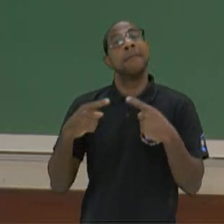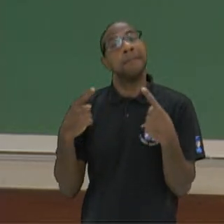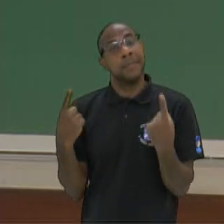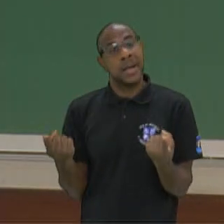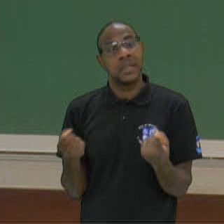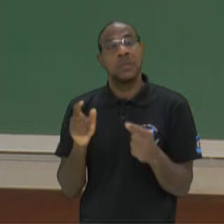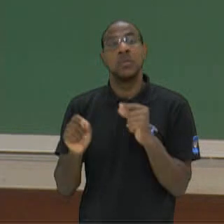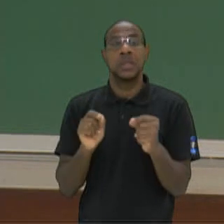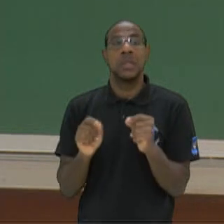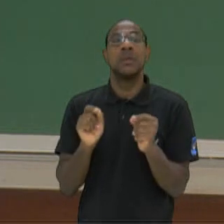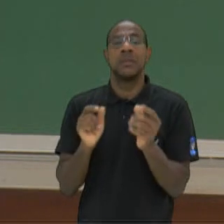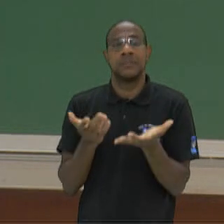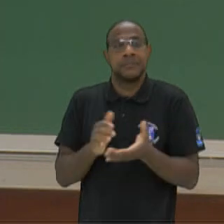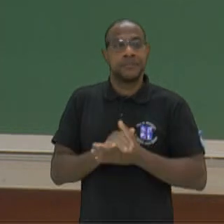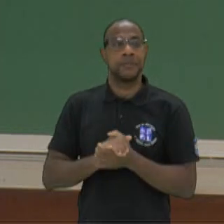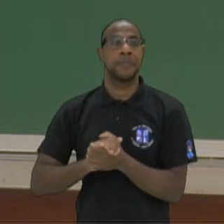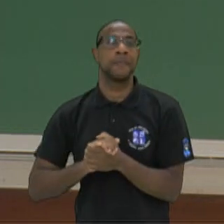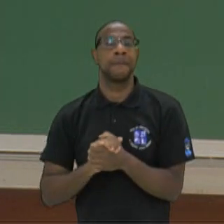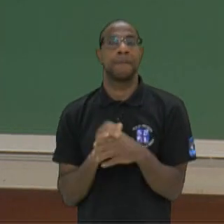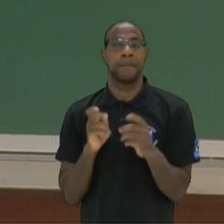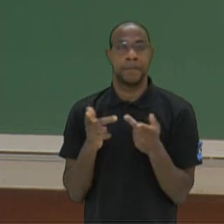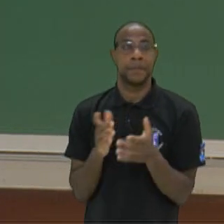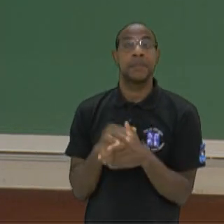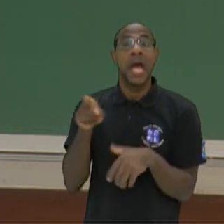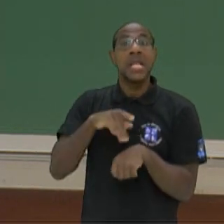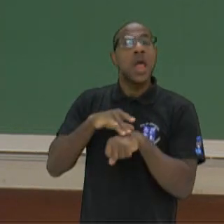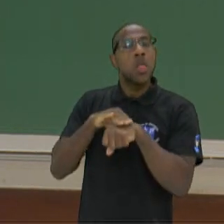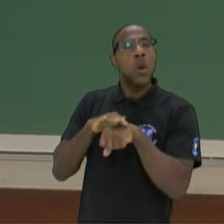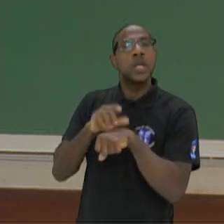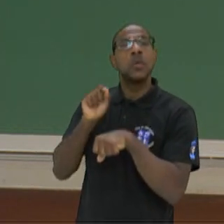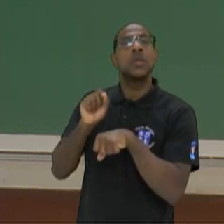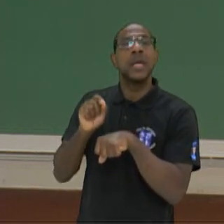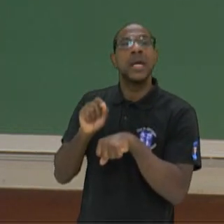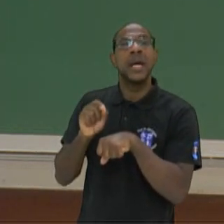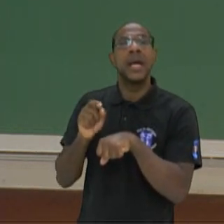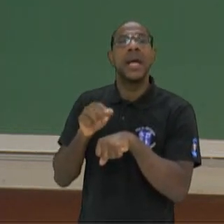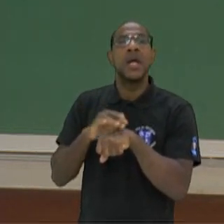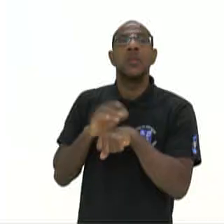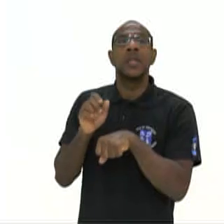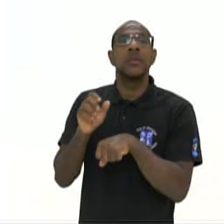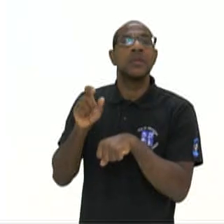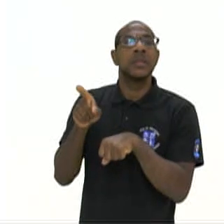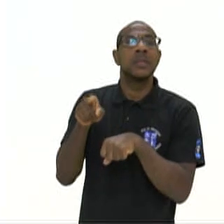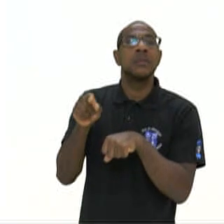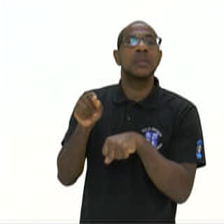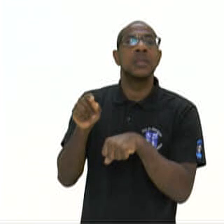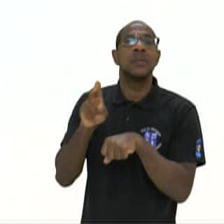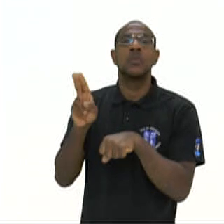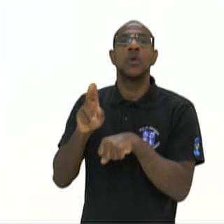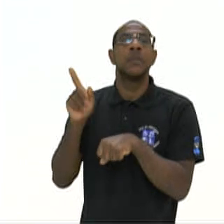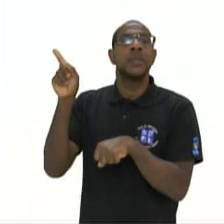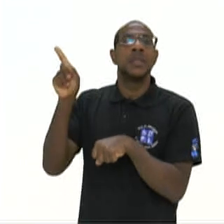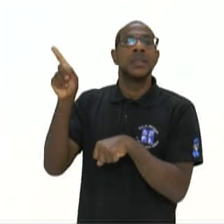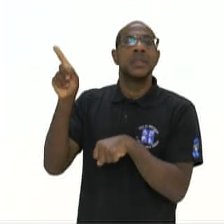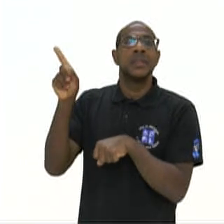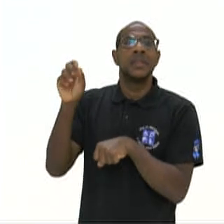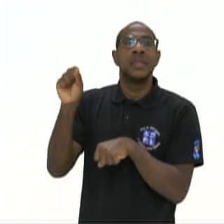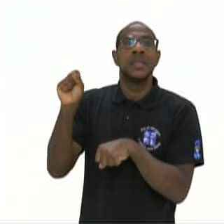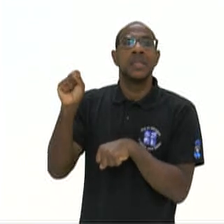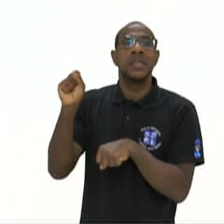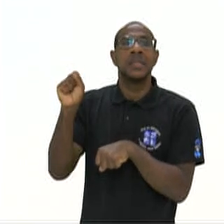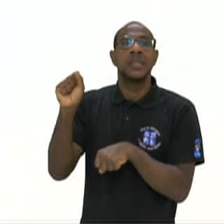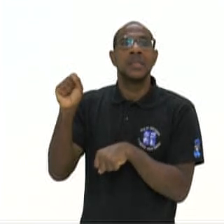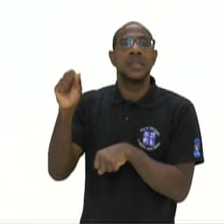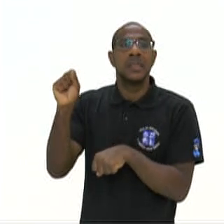como espetacular. Essas doenças seriam a doença de Stargardt e a degeneração macular. Aqui,